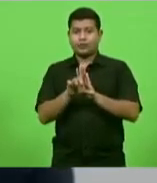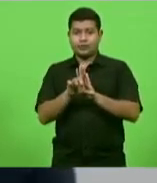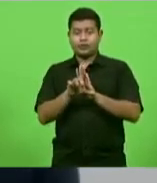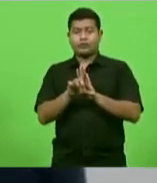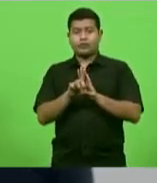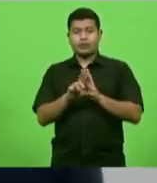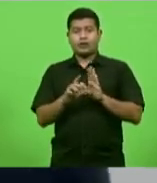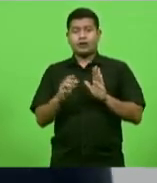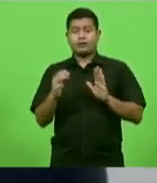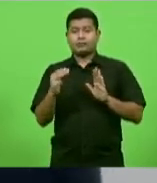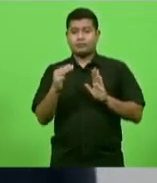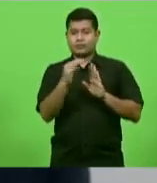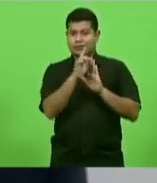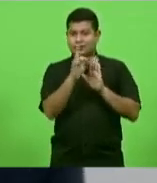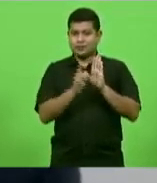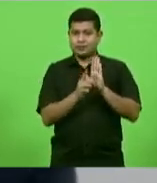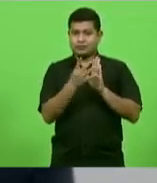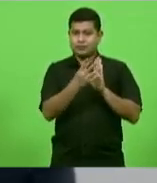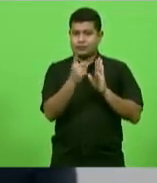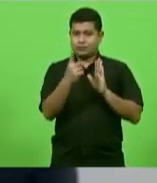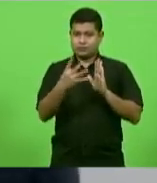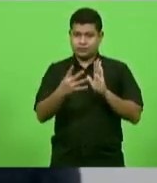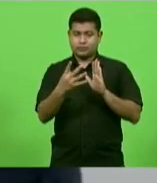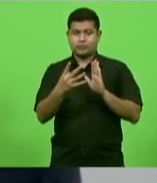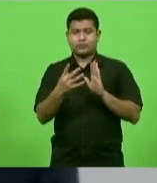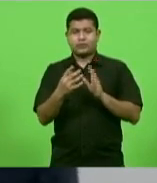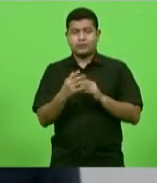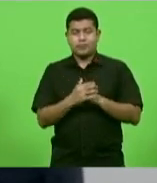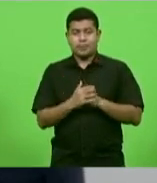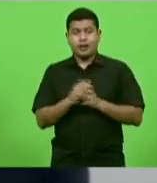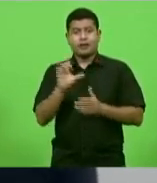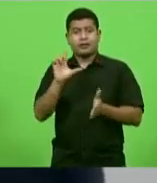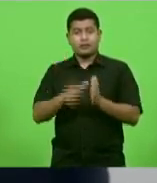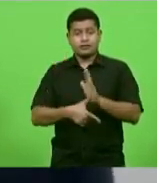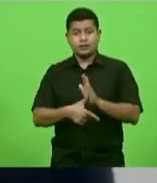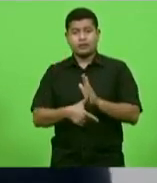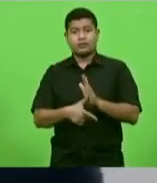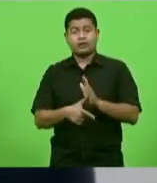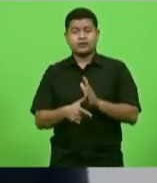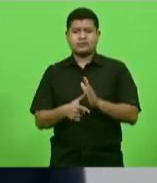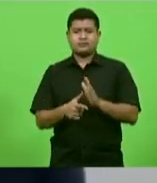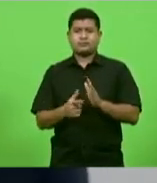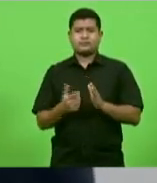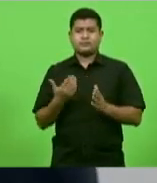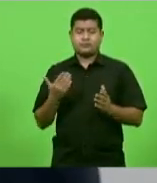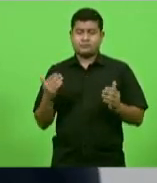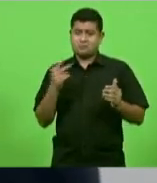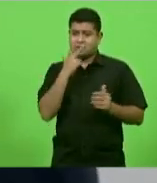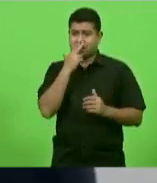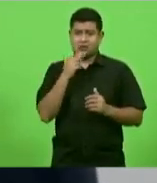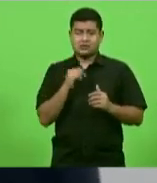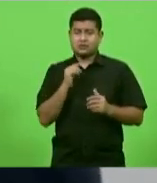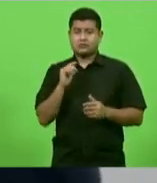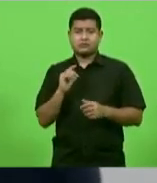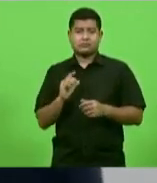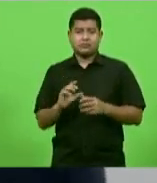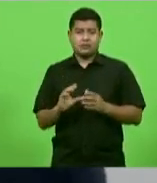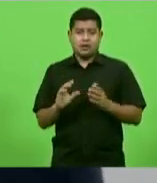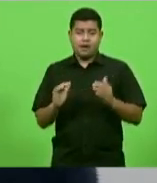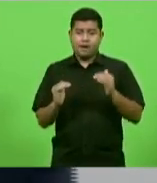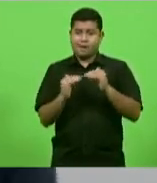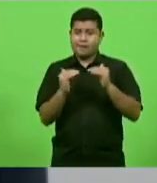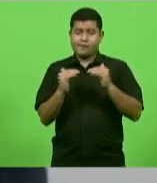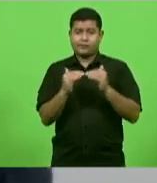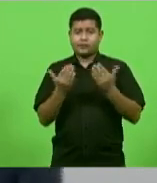pela mensagem 414. Na sequência, por coincidência, um dia após, ou seja, dia 26